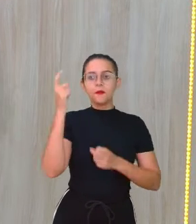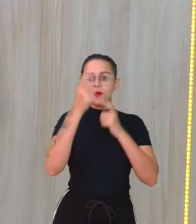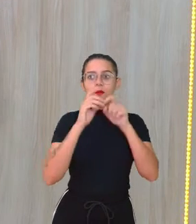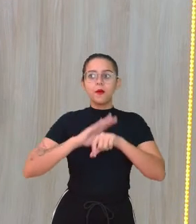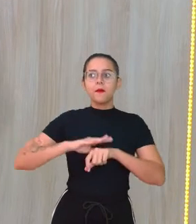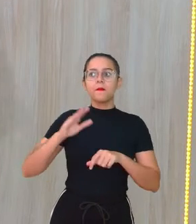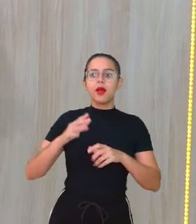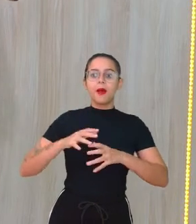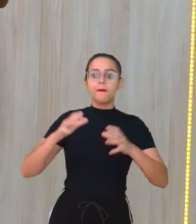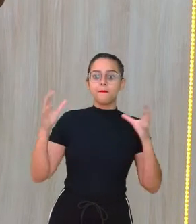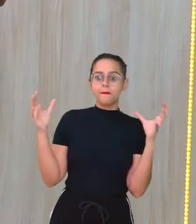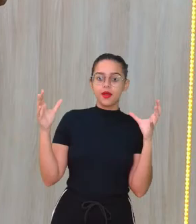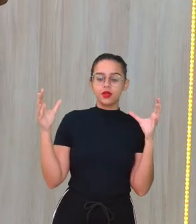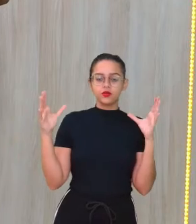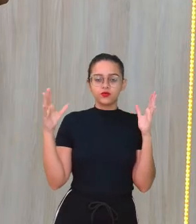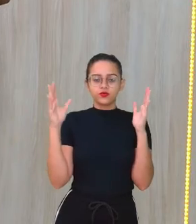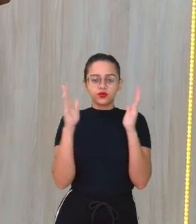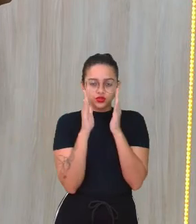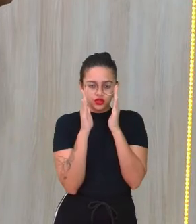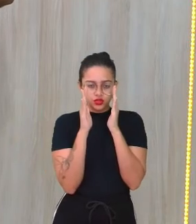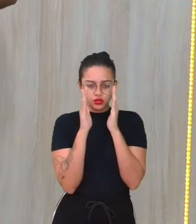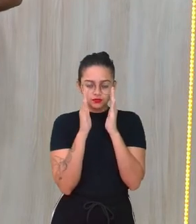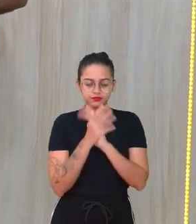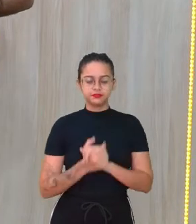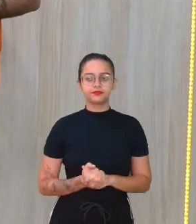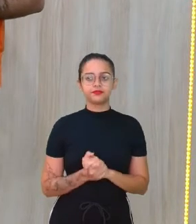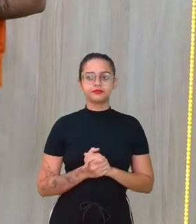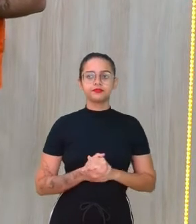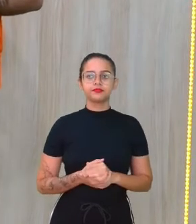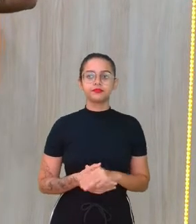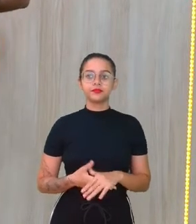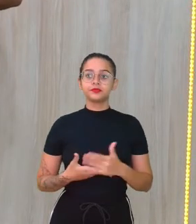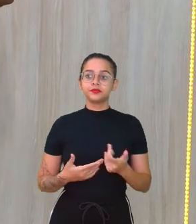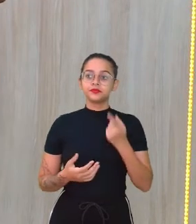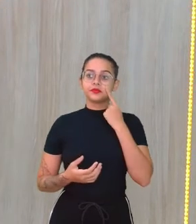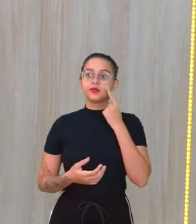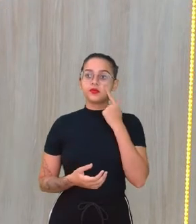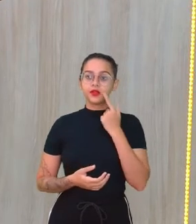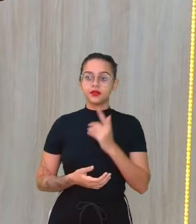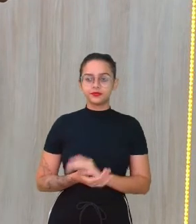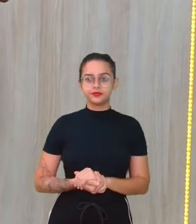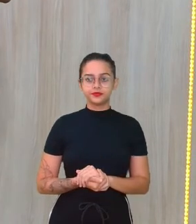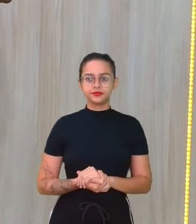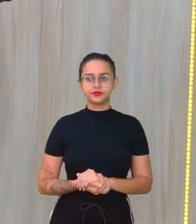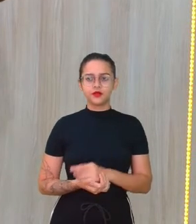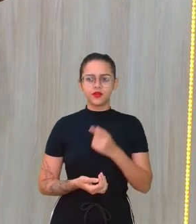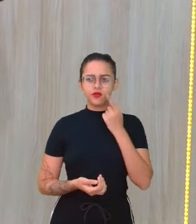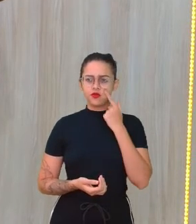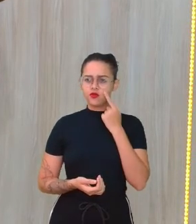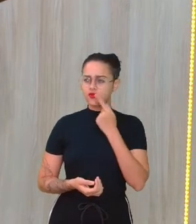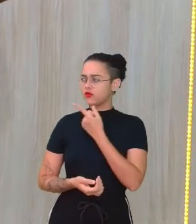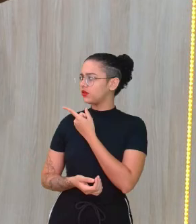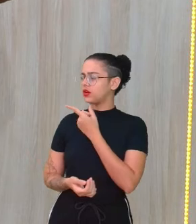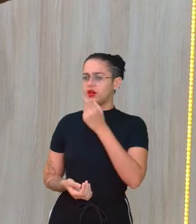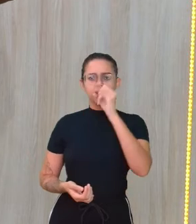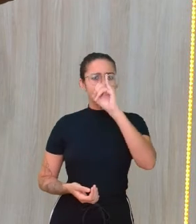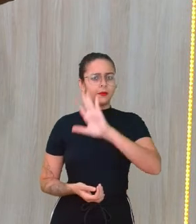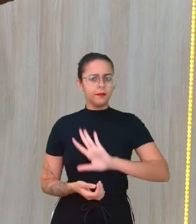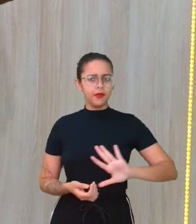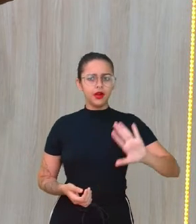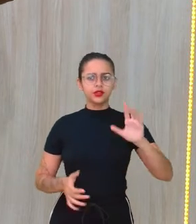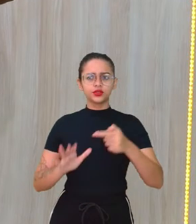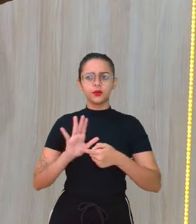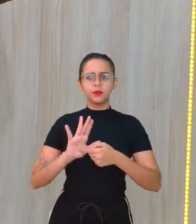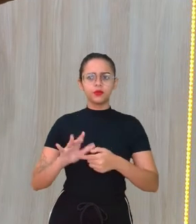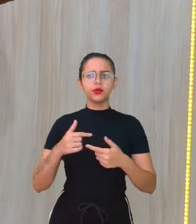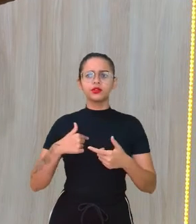mais aberto, mais fechado, certo? Então, vejamos aqui uma situação. Veja que essa imagem que aparece aí,